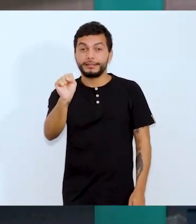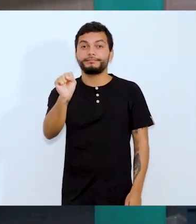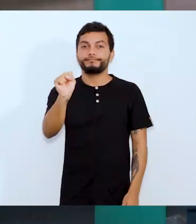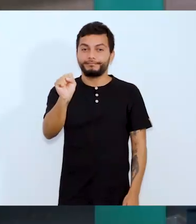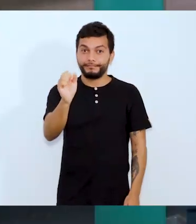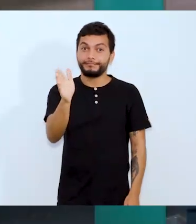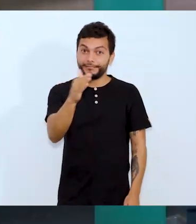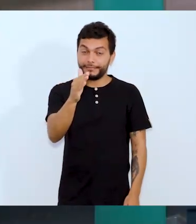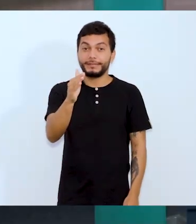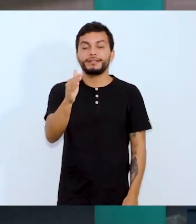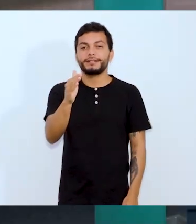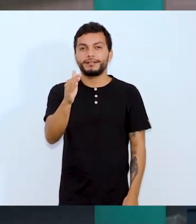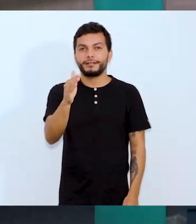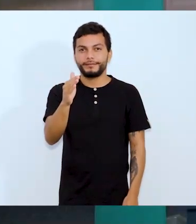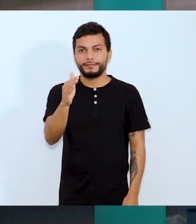Sementes